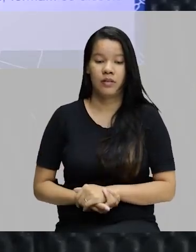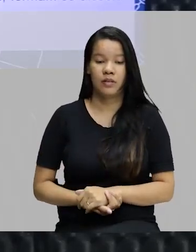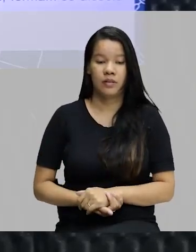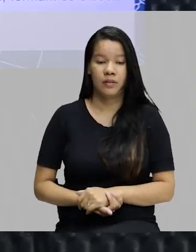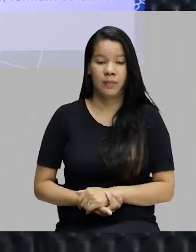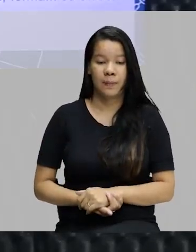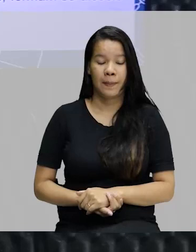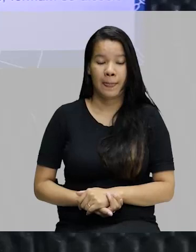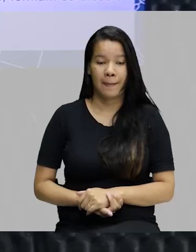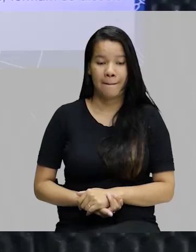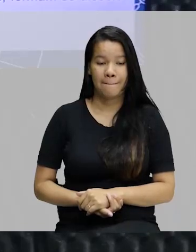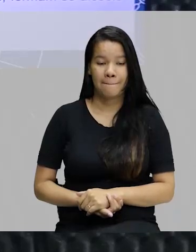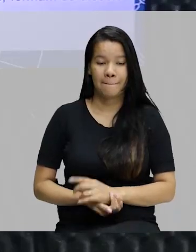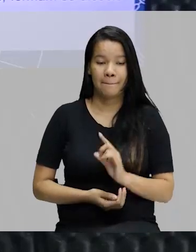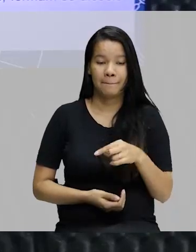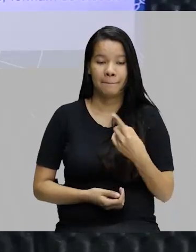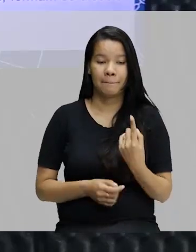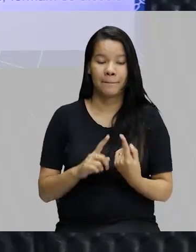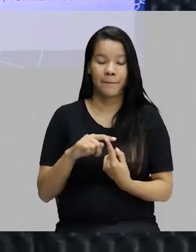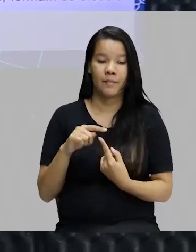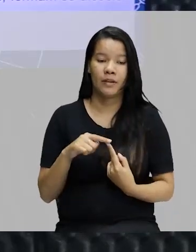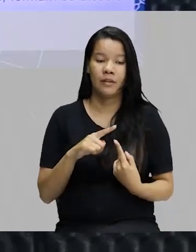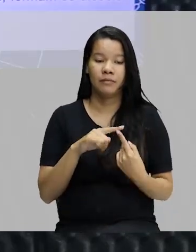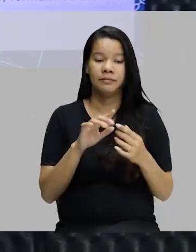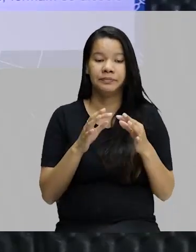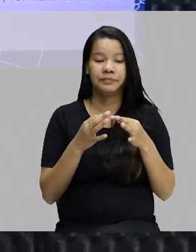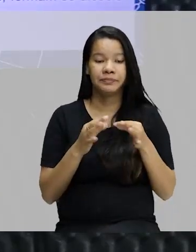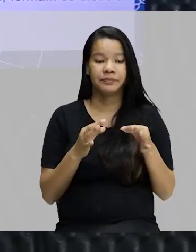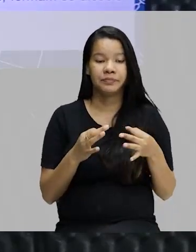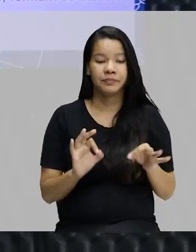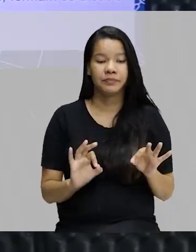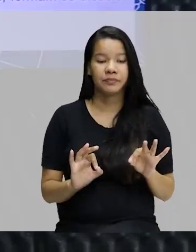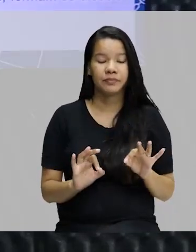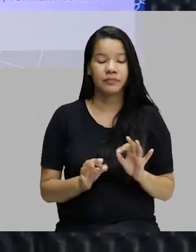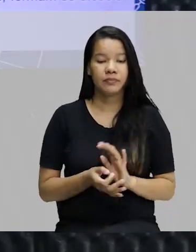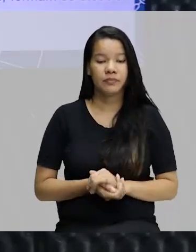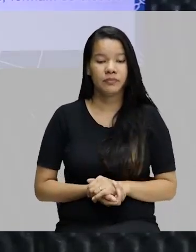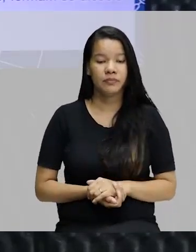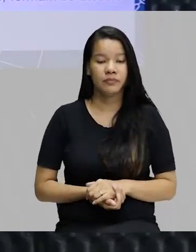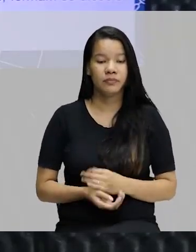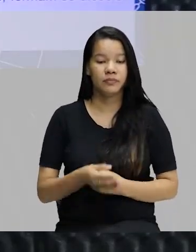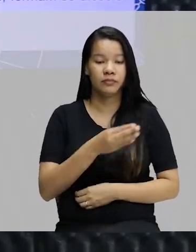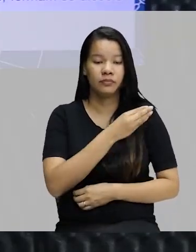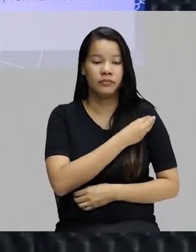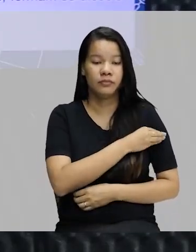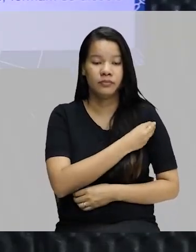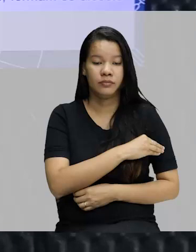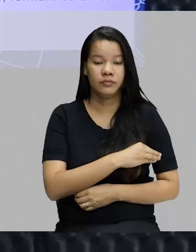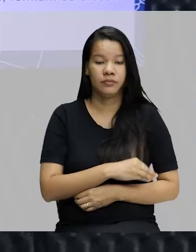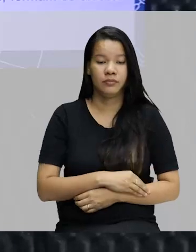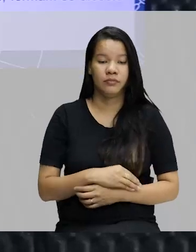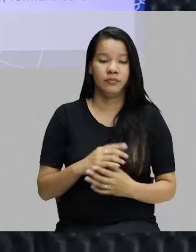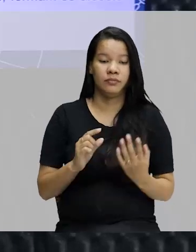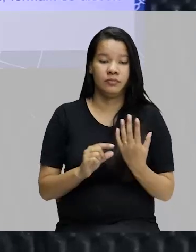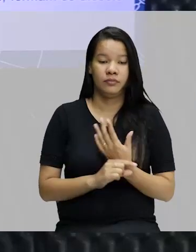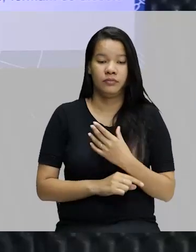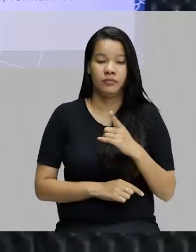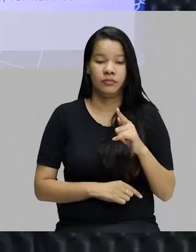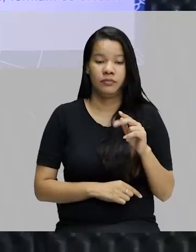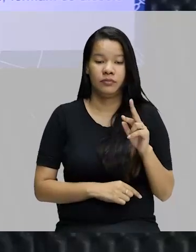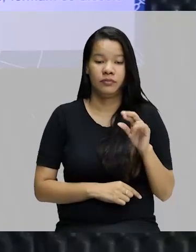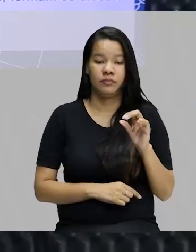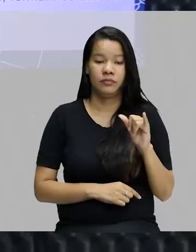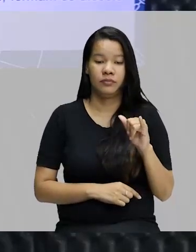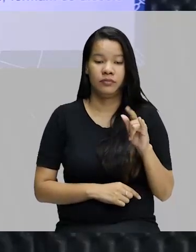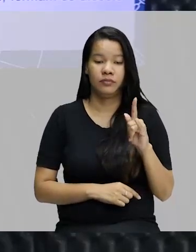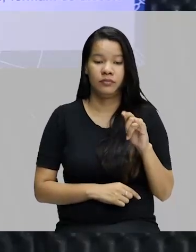Markov-Nikov. Um outro tipo de síntese de álcools, a síntese de Grignard, a reação